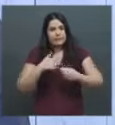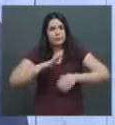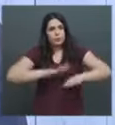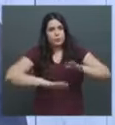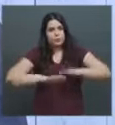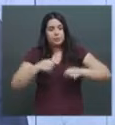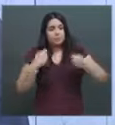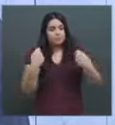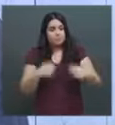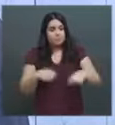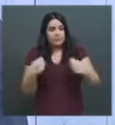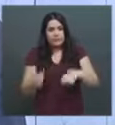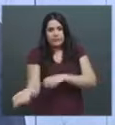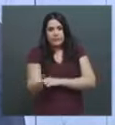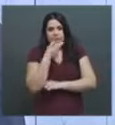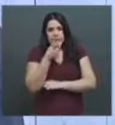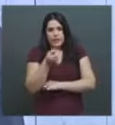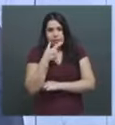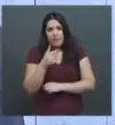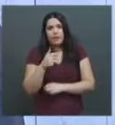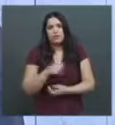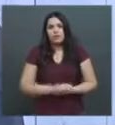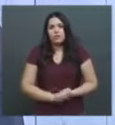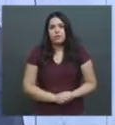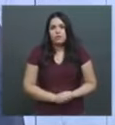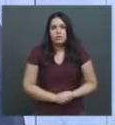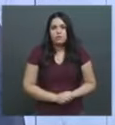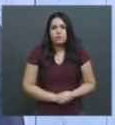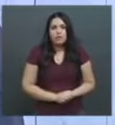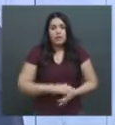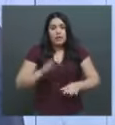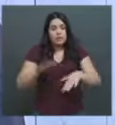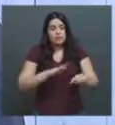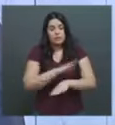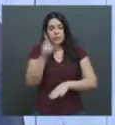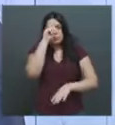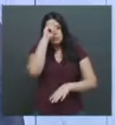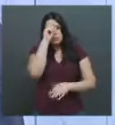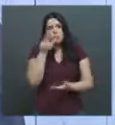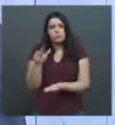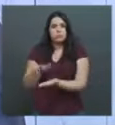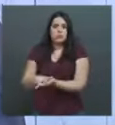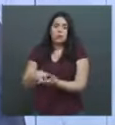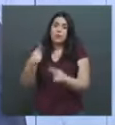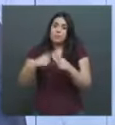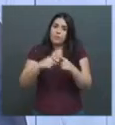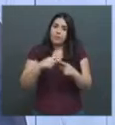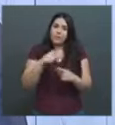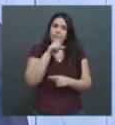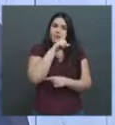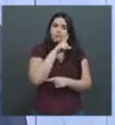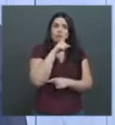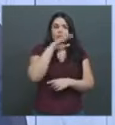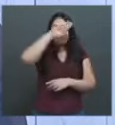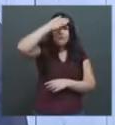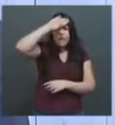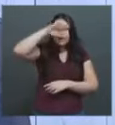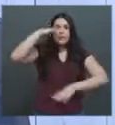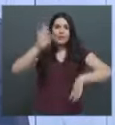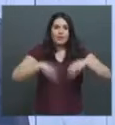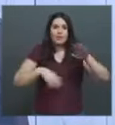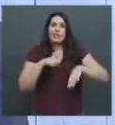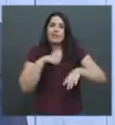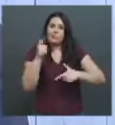com antibióticos de largo espectro e às vezes até a nível de internação, porque tendo febre, corre o risco de você ter lesões renais, às vezes,